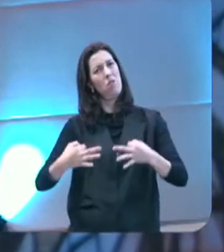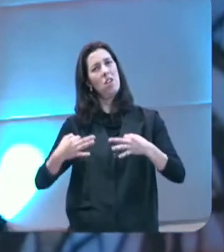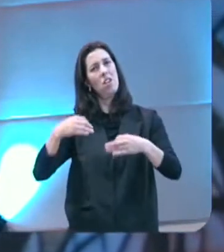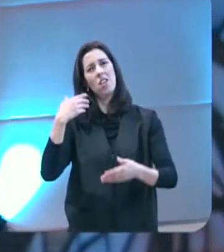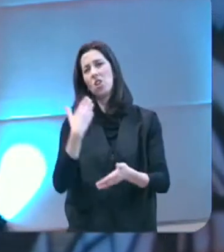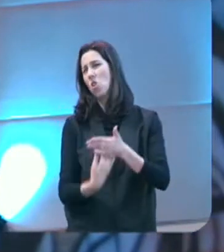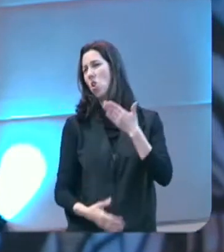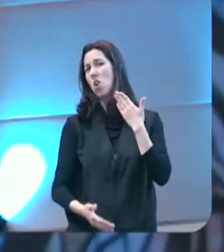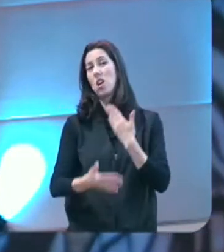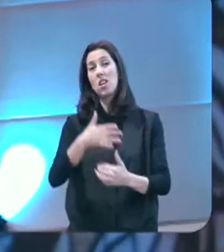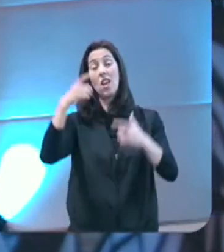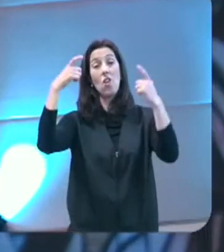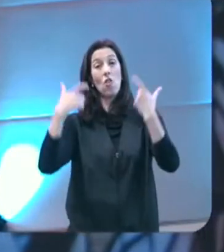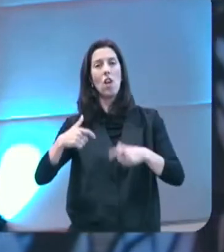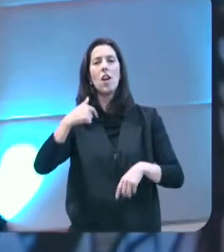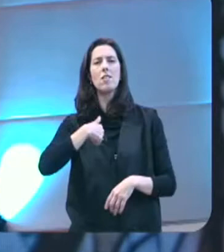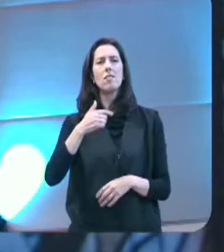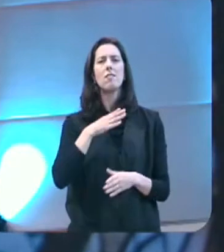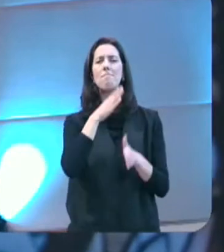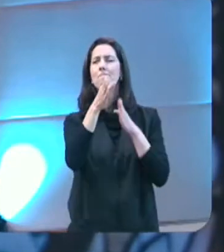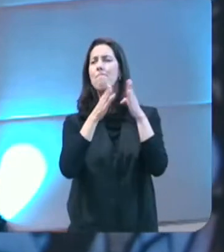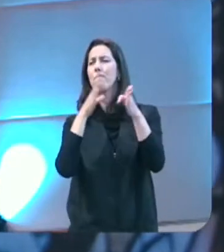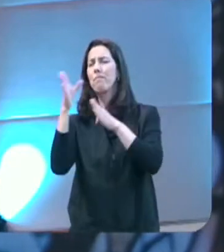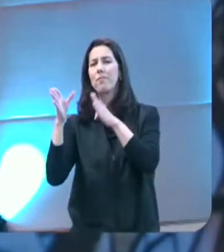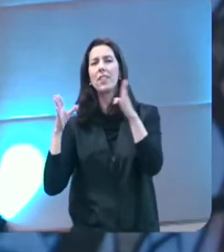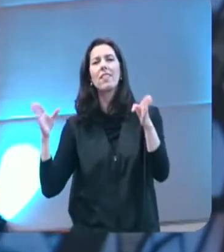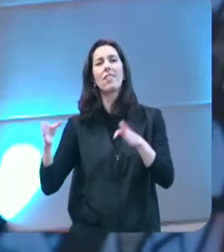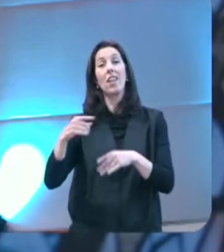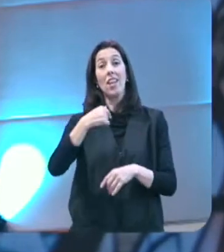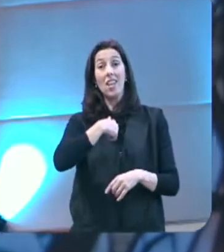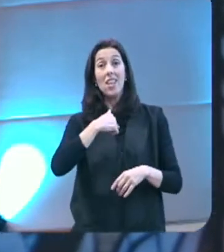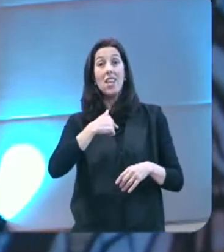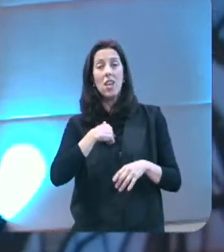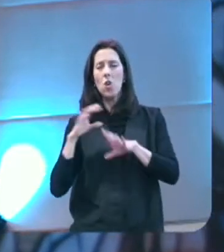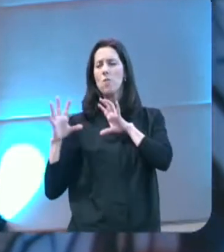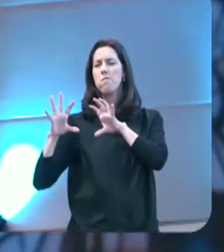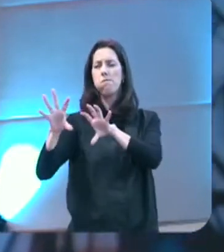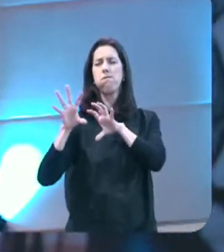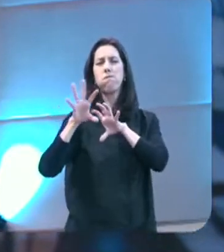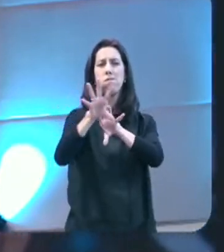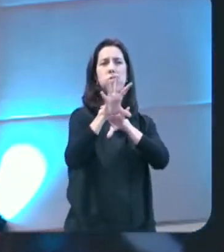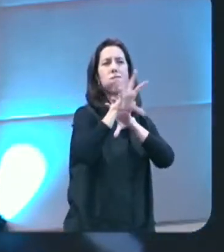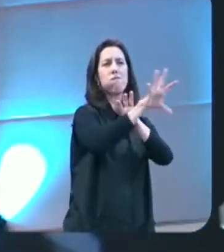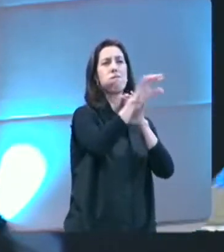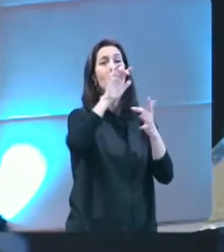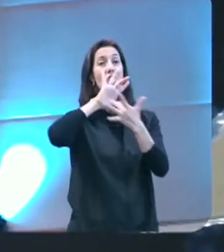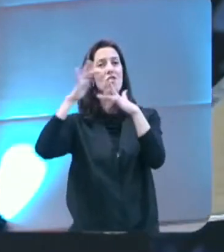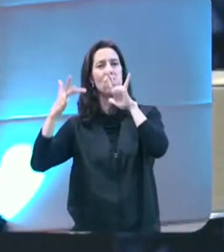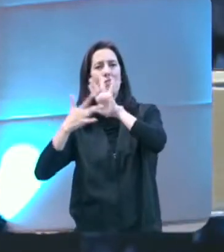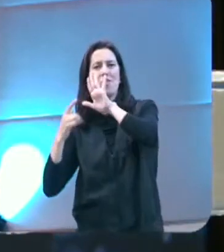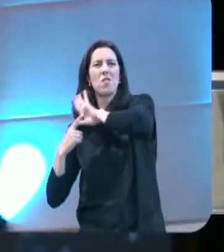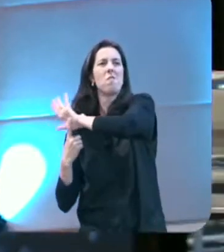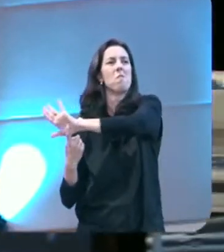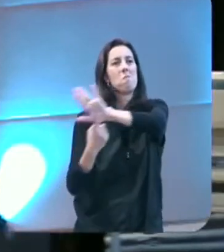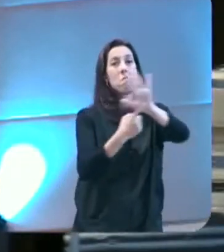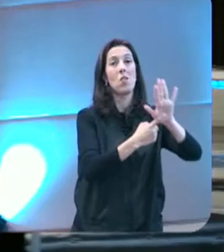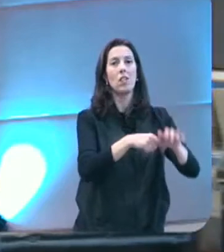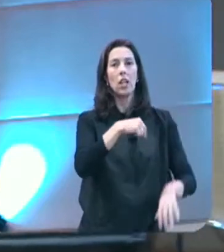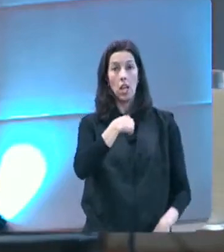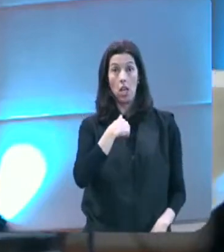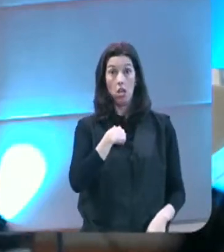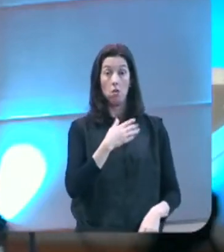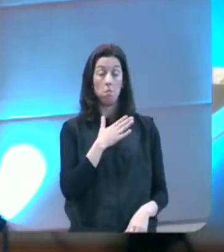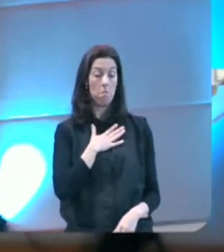eu esteja, o meu Deus seja glorificado por aquilo que eu faço. Eu quero que as minhas finanças, que o